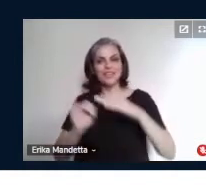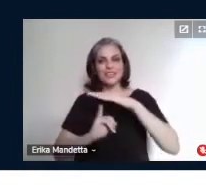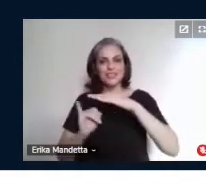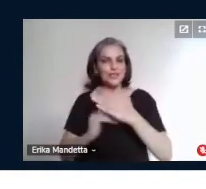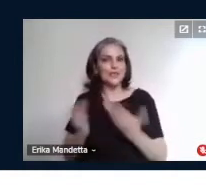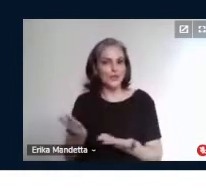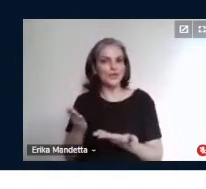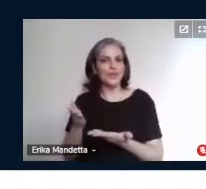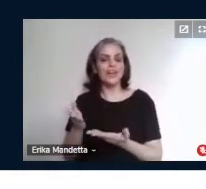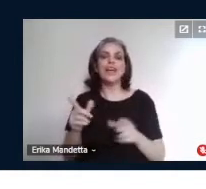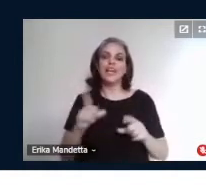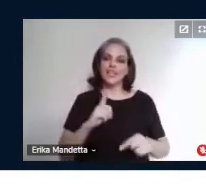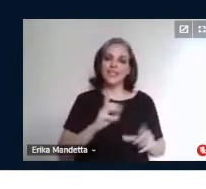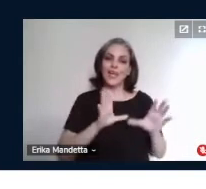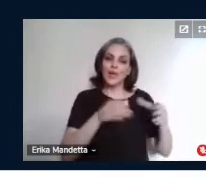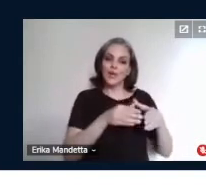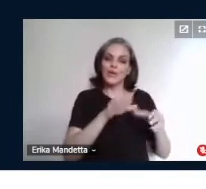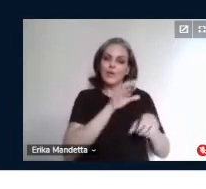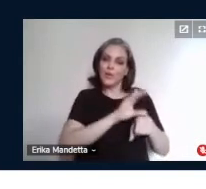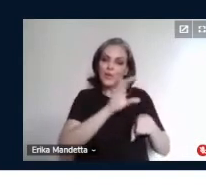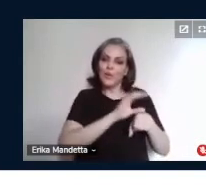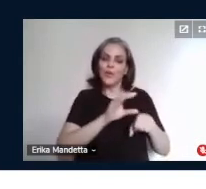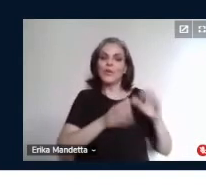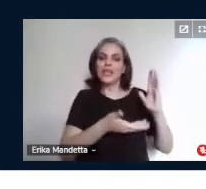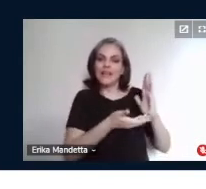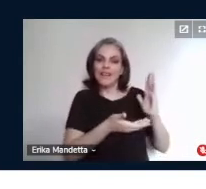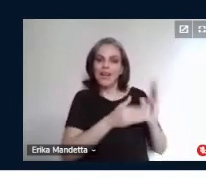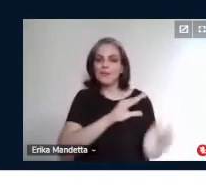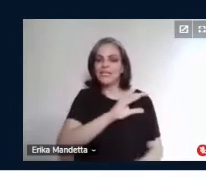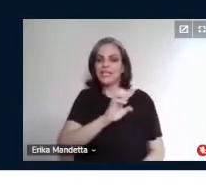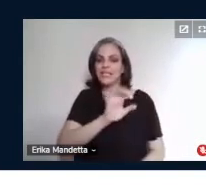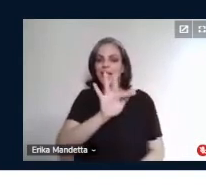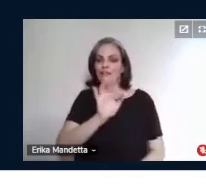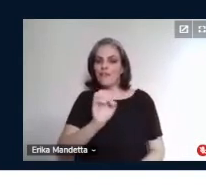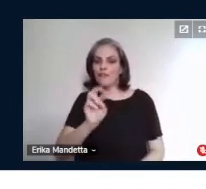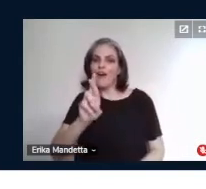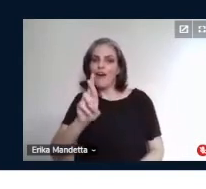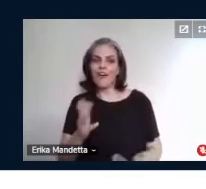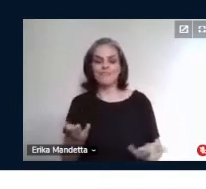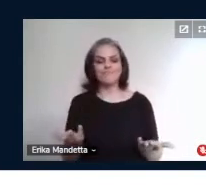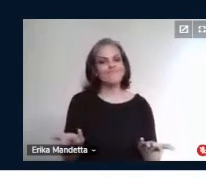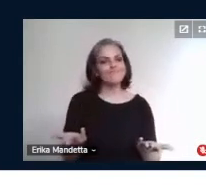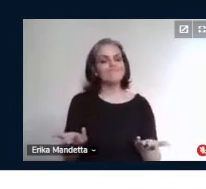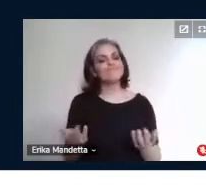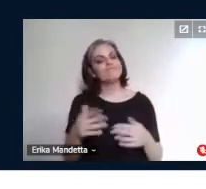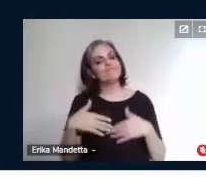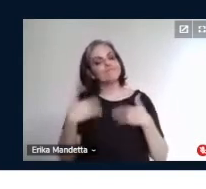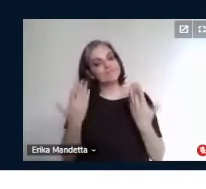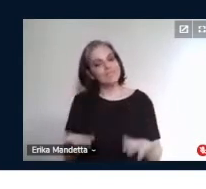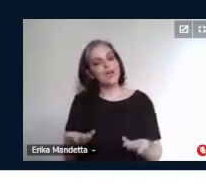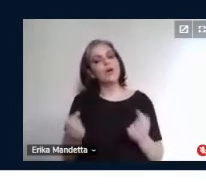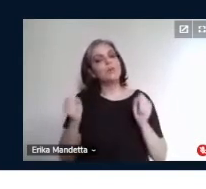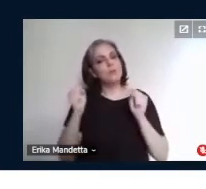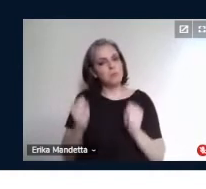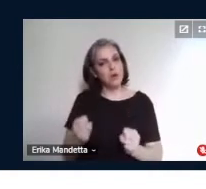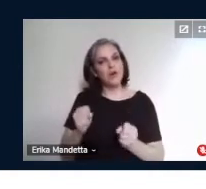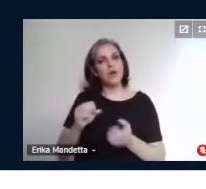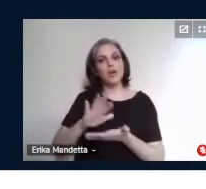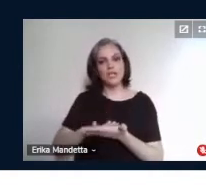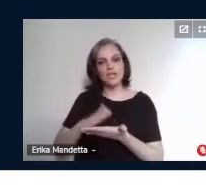CIFOR, na Câmara, então, nós teríamos ali a possibilidade de o intérprete